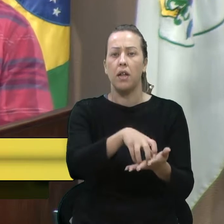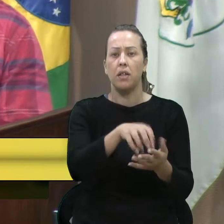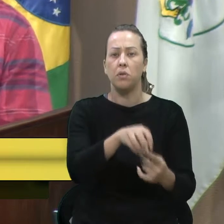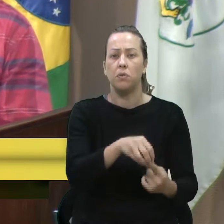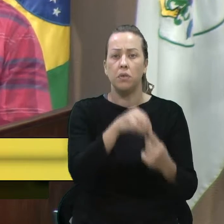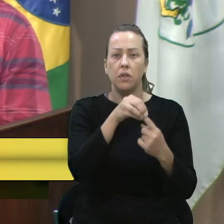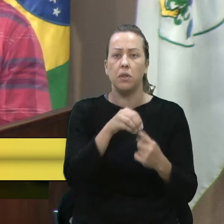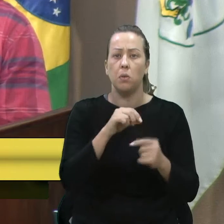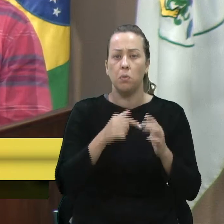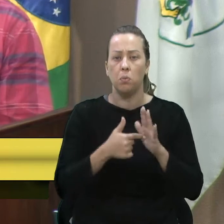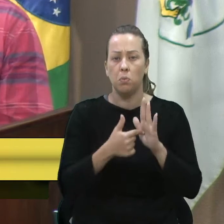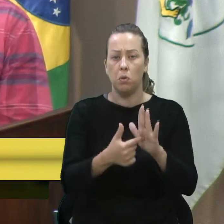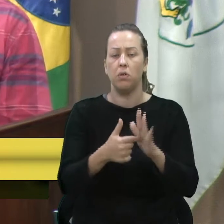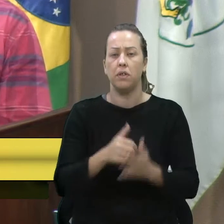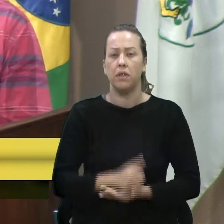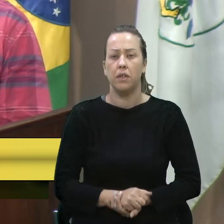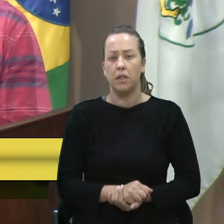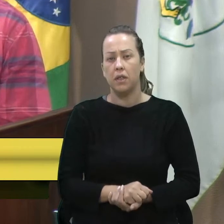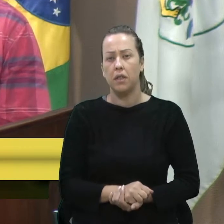apresentam.